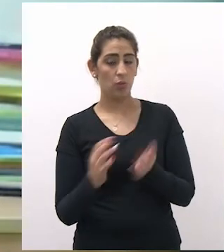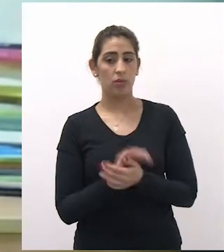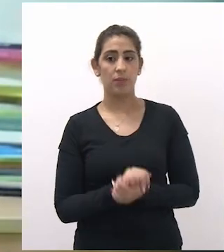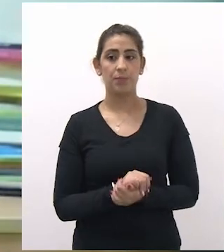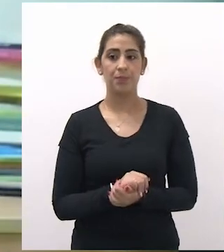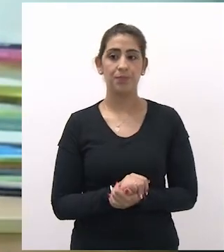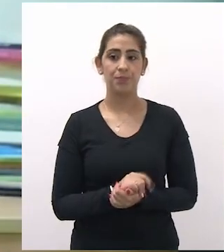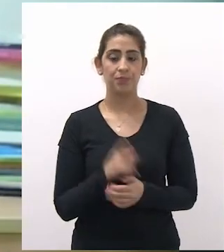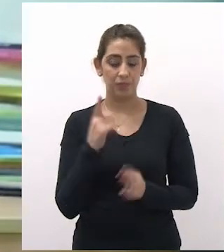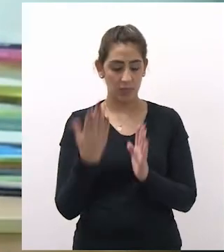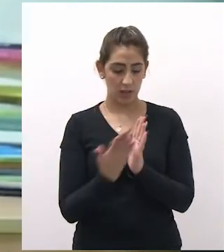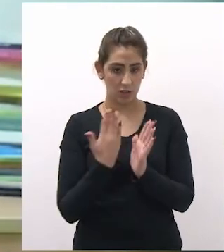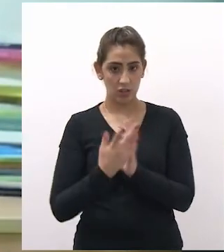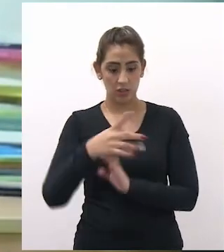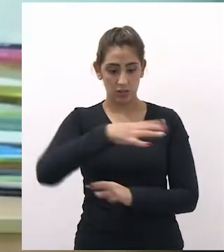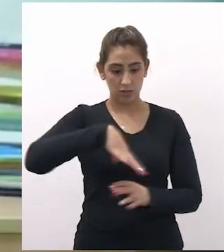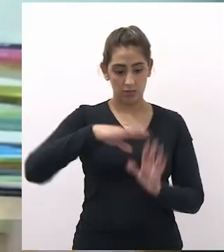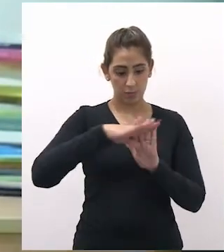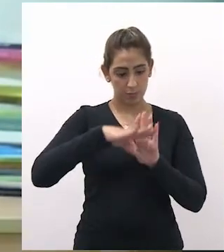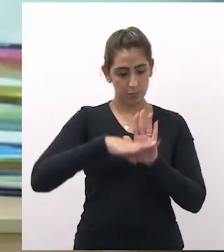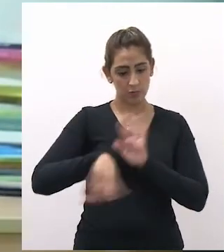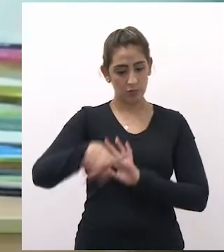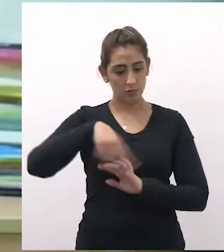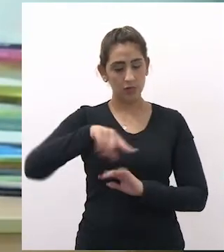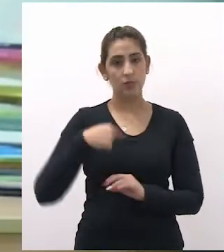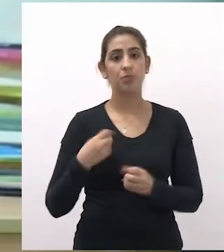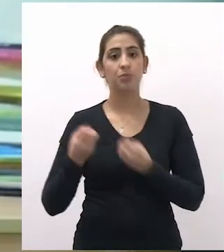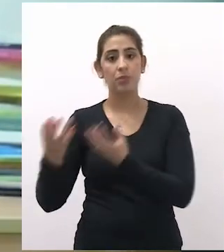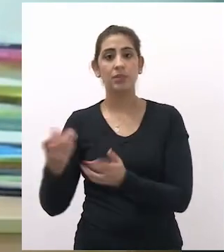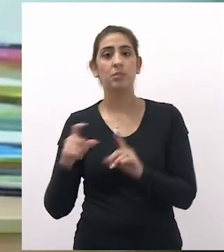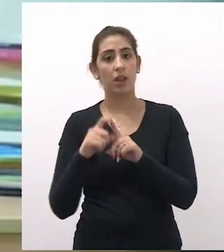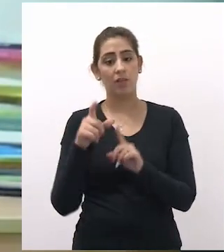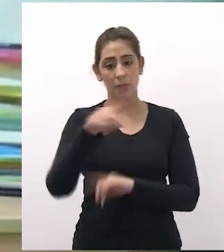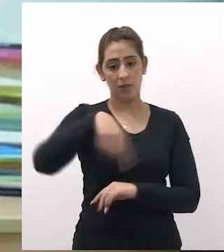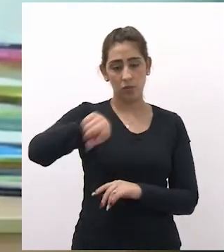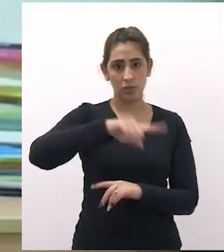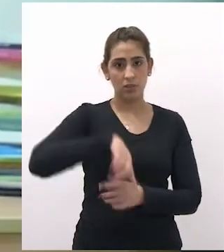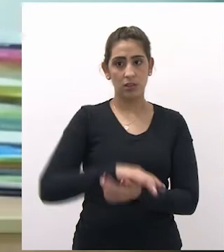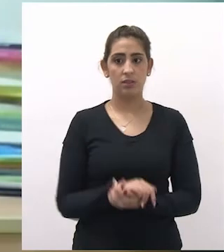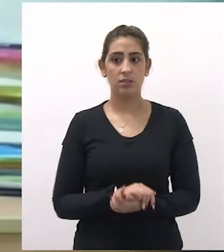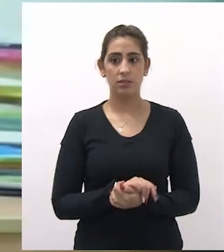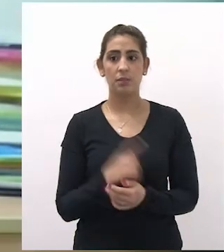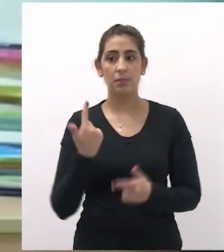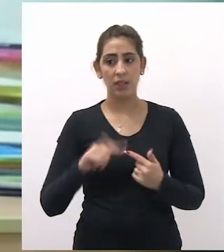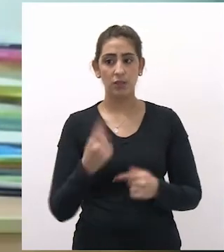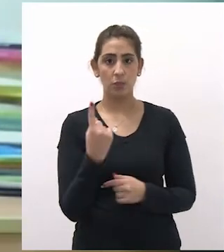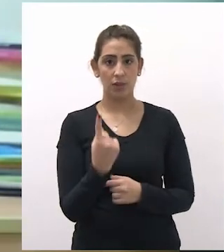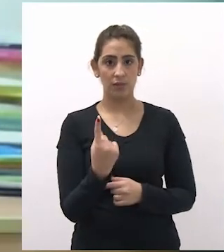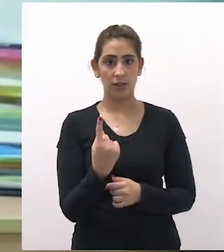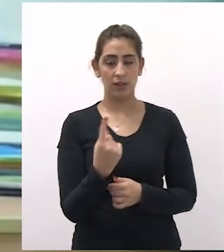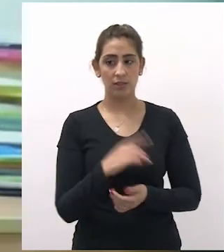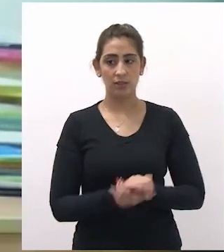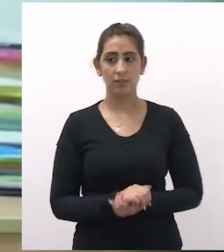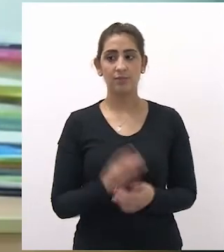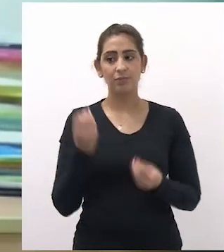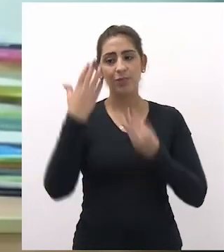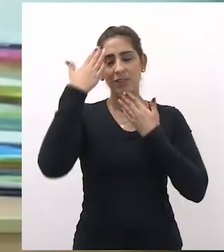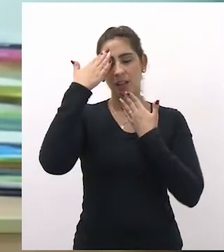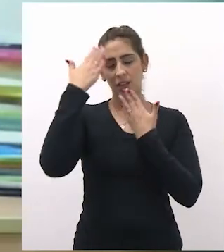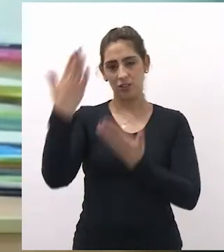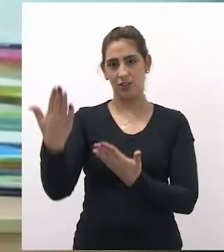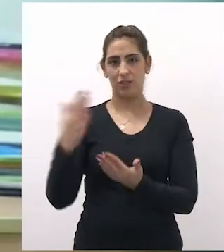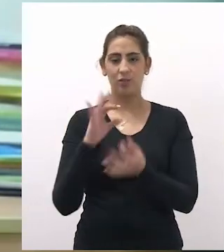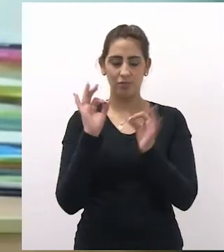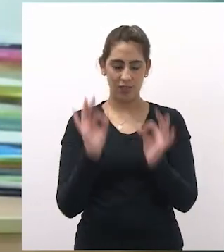A agenda de vocês. Então, eu passo a palavra para vocês e mais uma vez, assim, gratidão